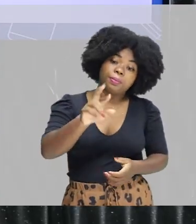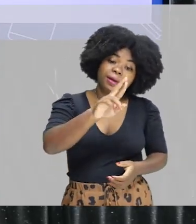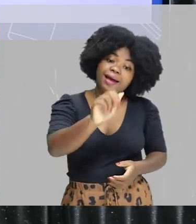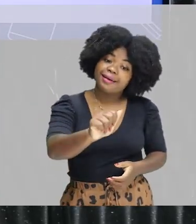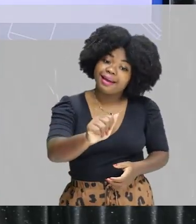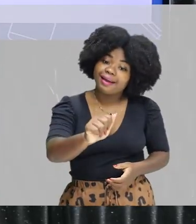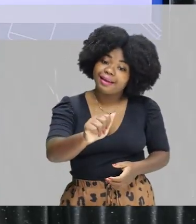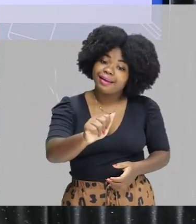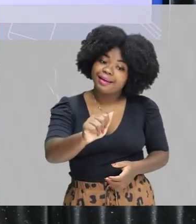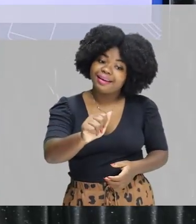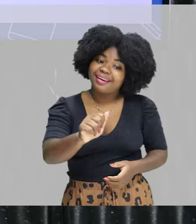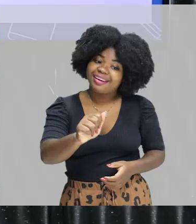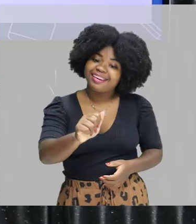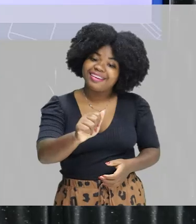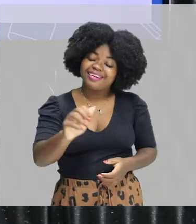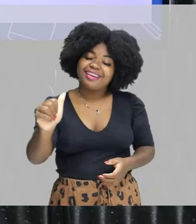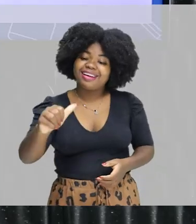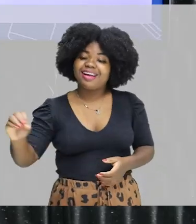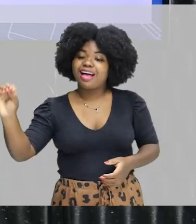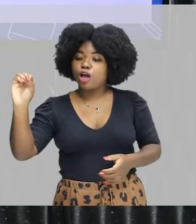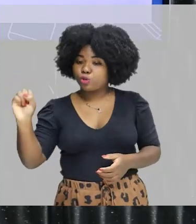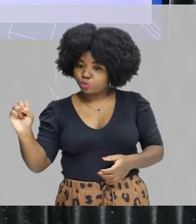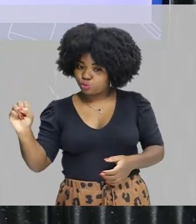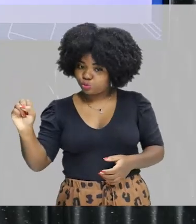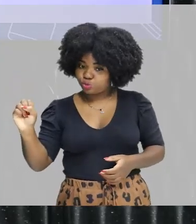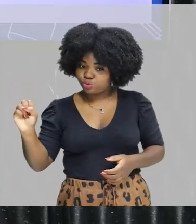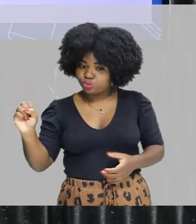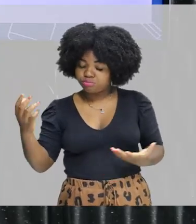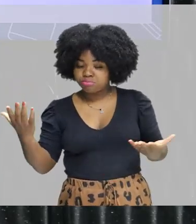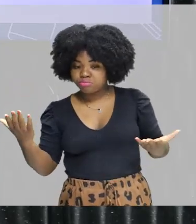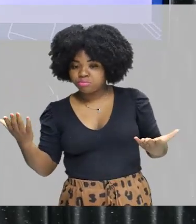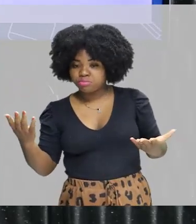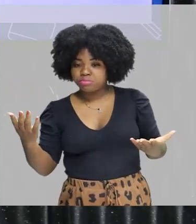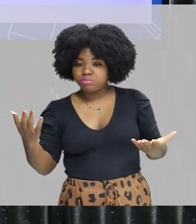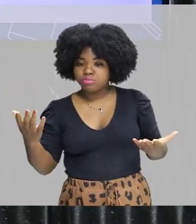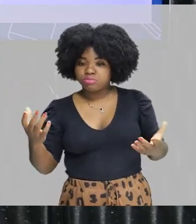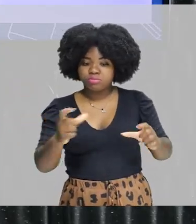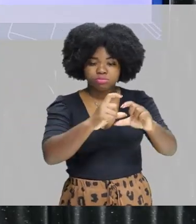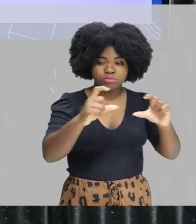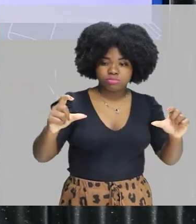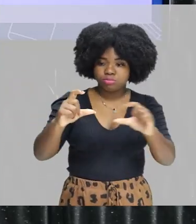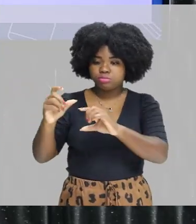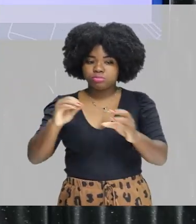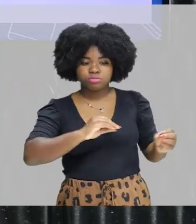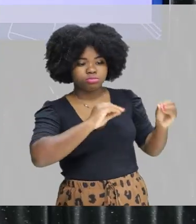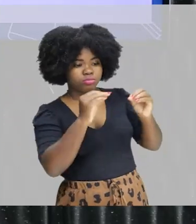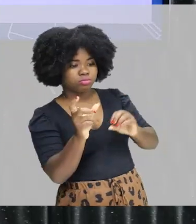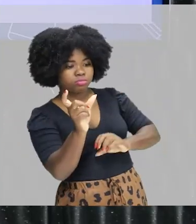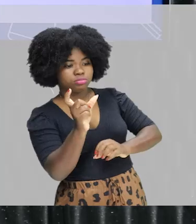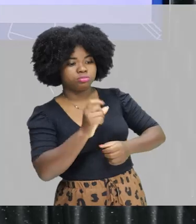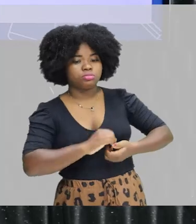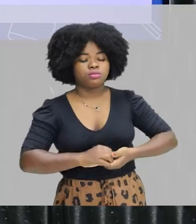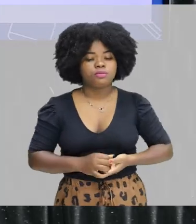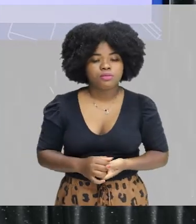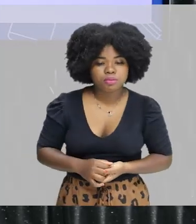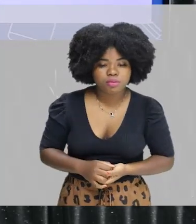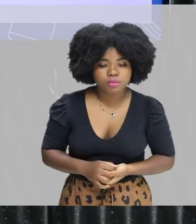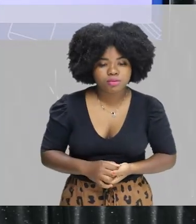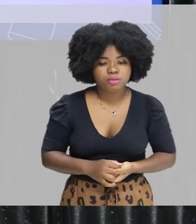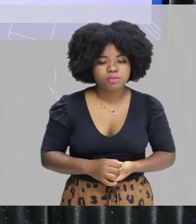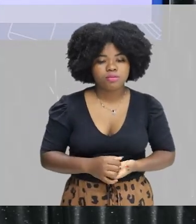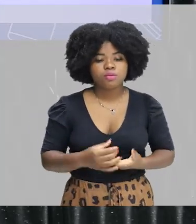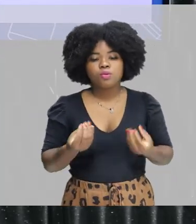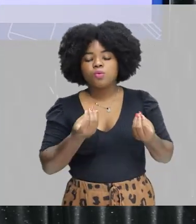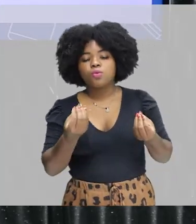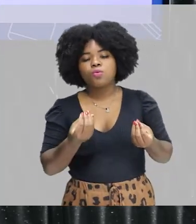prestados, ou agradecer aos enfermeiros aos cuidados prestados, ou agradecer os enfermeiros para os cuidados prestados, ou